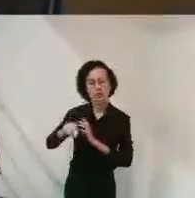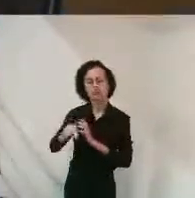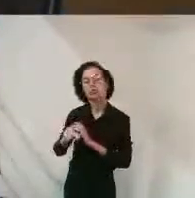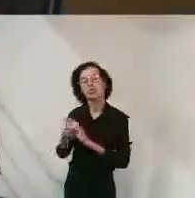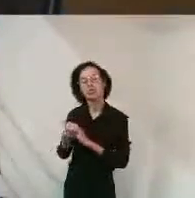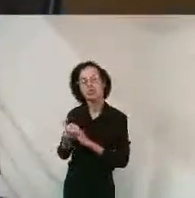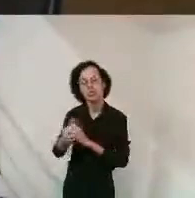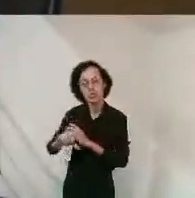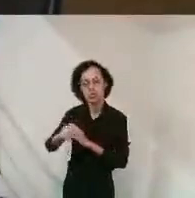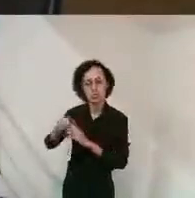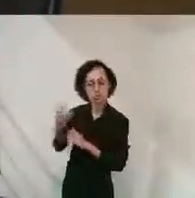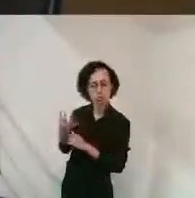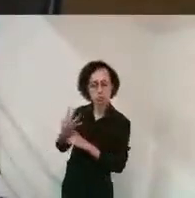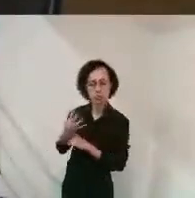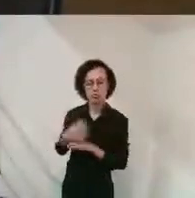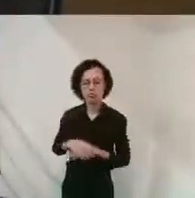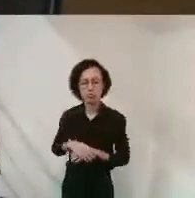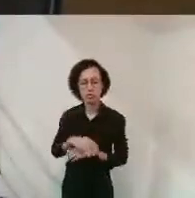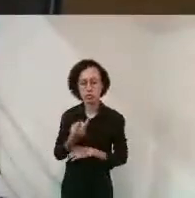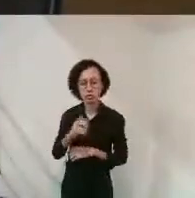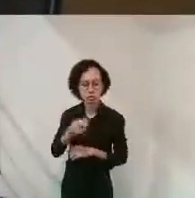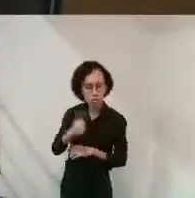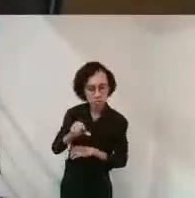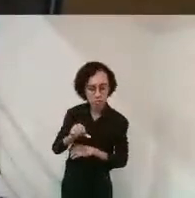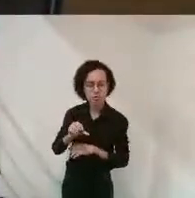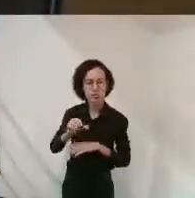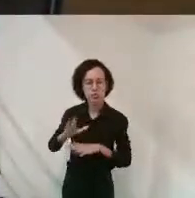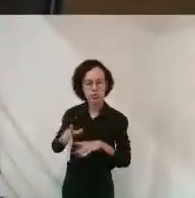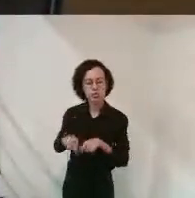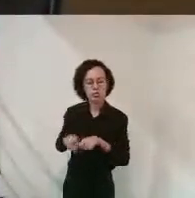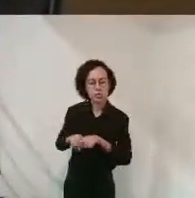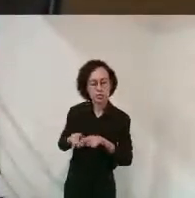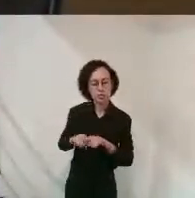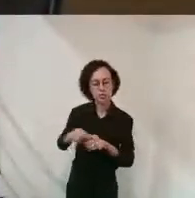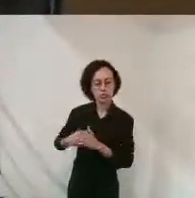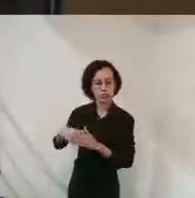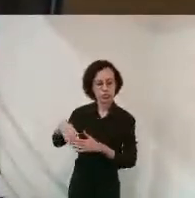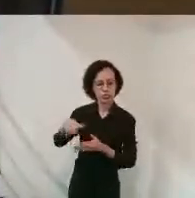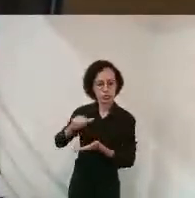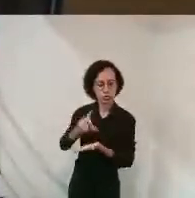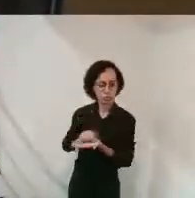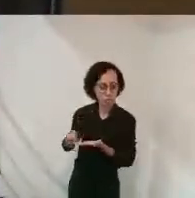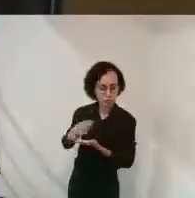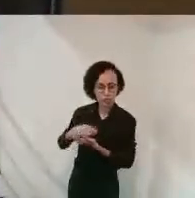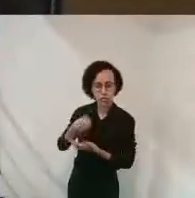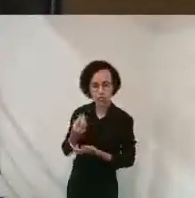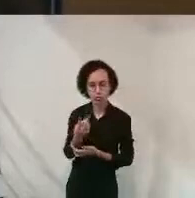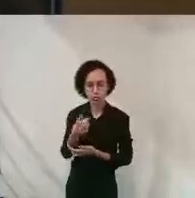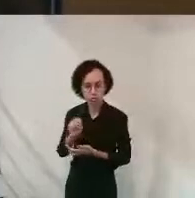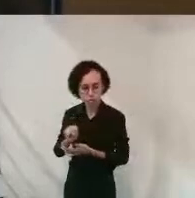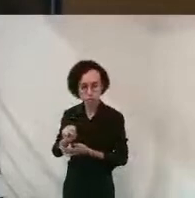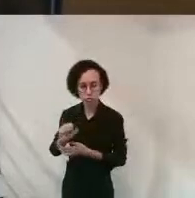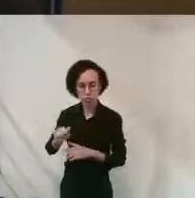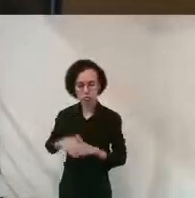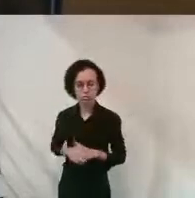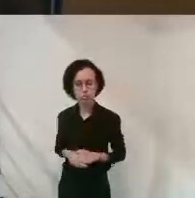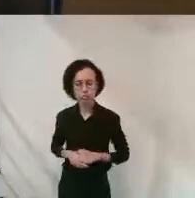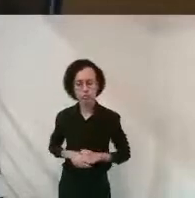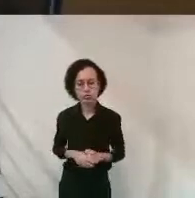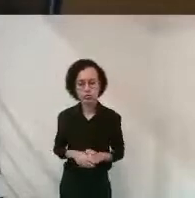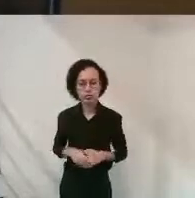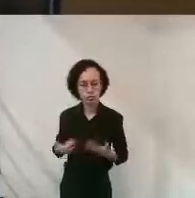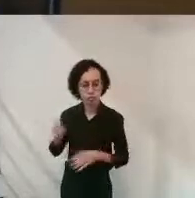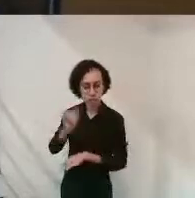3.964, de 2019, no seu artigo 28A, que prevê o Acordo de Não-Persecução Penal.